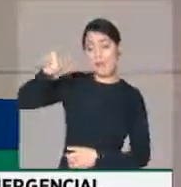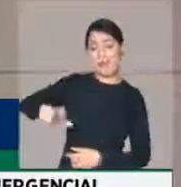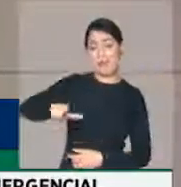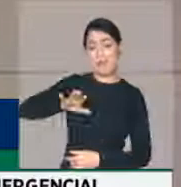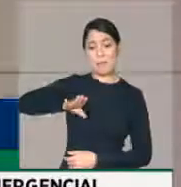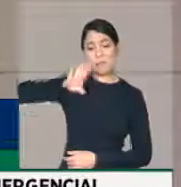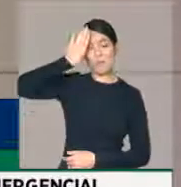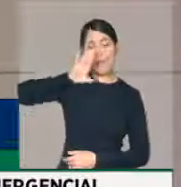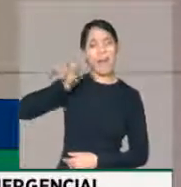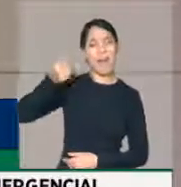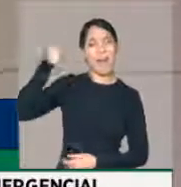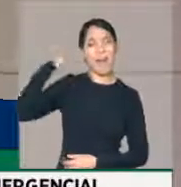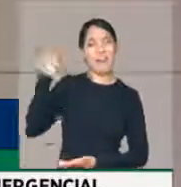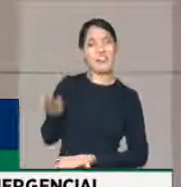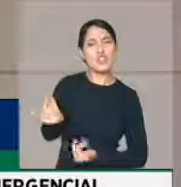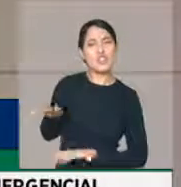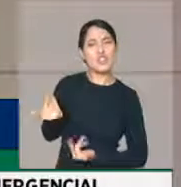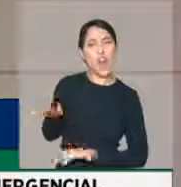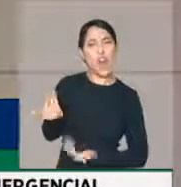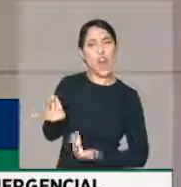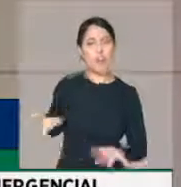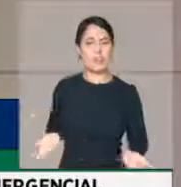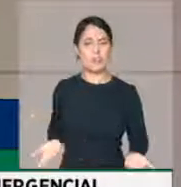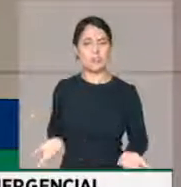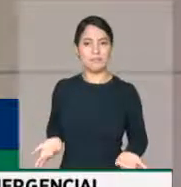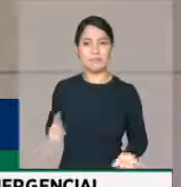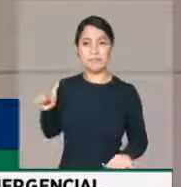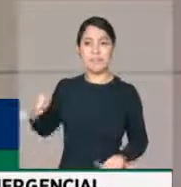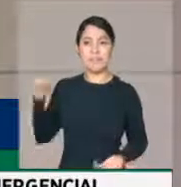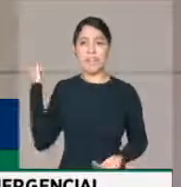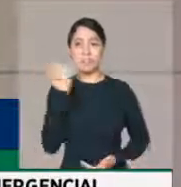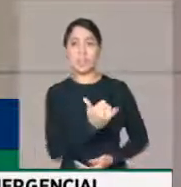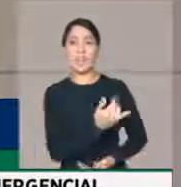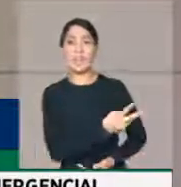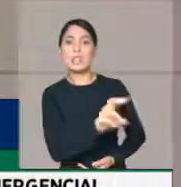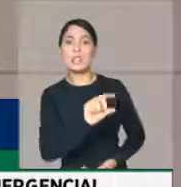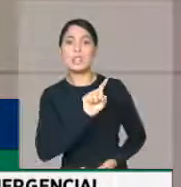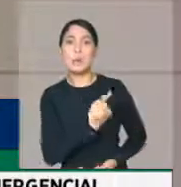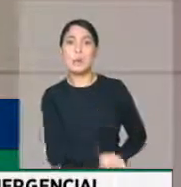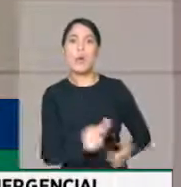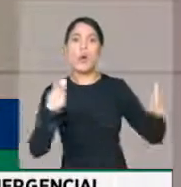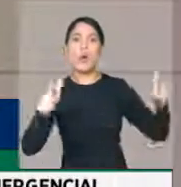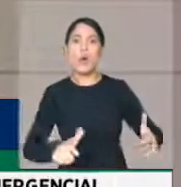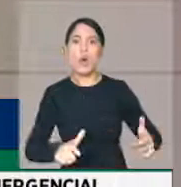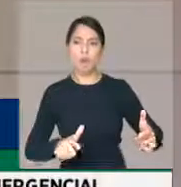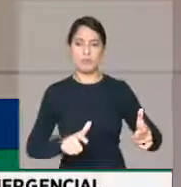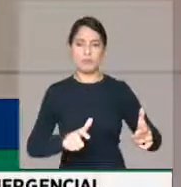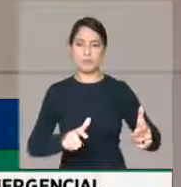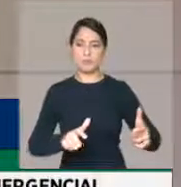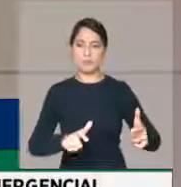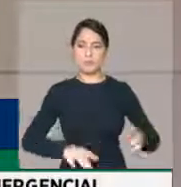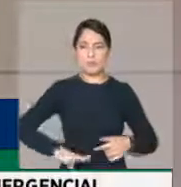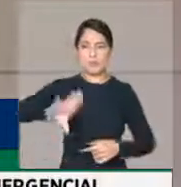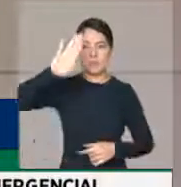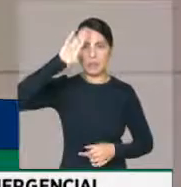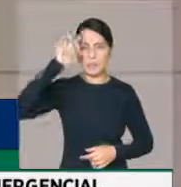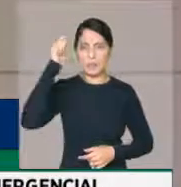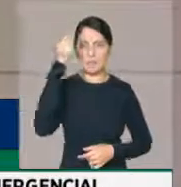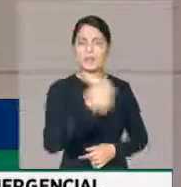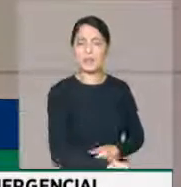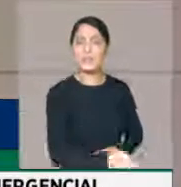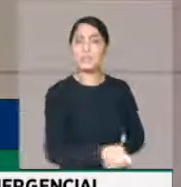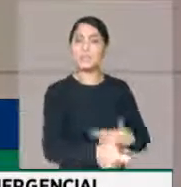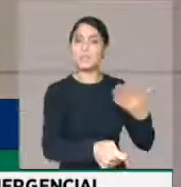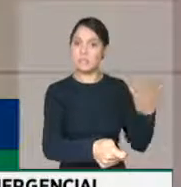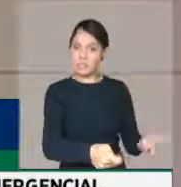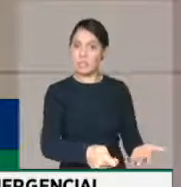programa de entrevistas dizendo que no Brasil tinham sido mortos 30 mil pela ditadura, e não apenas o número que ele